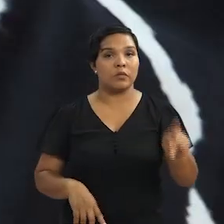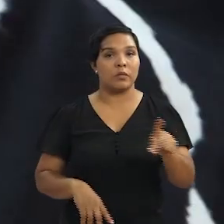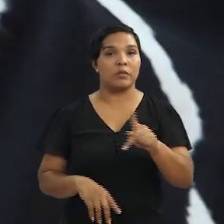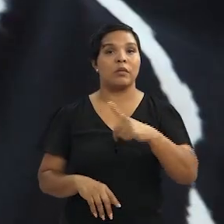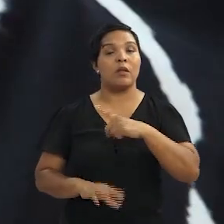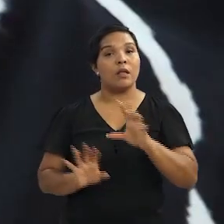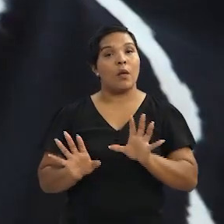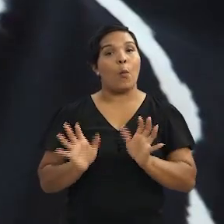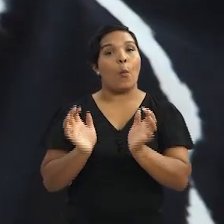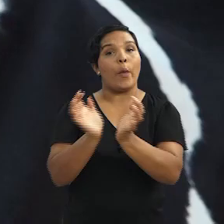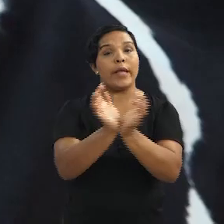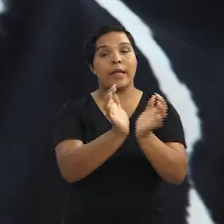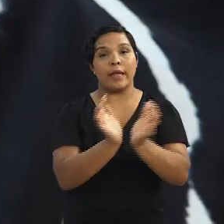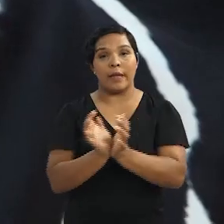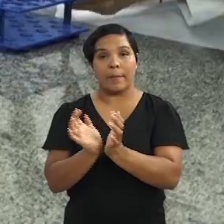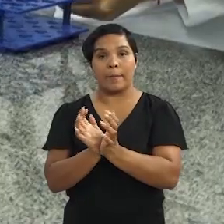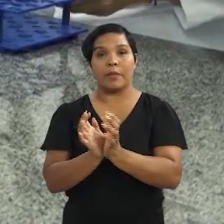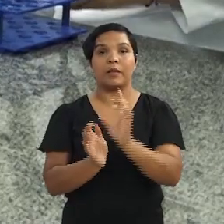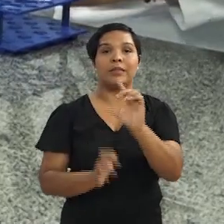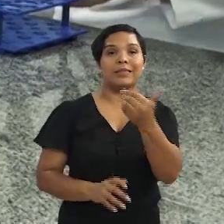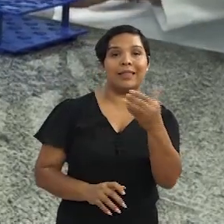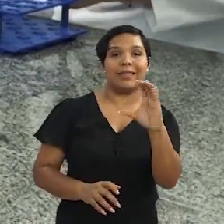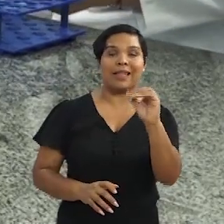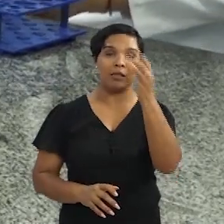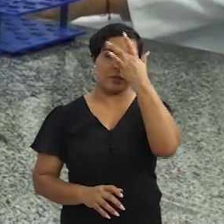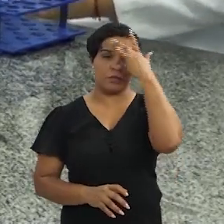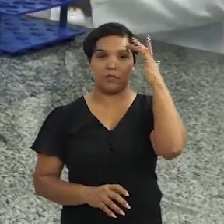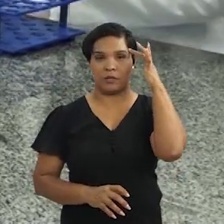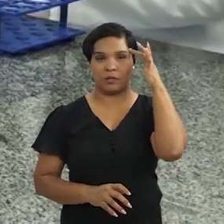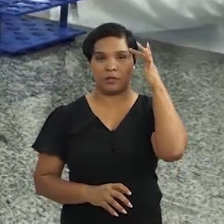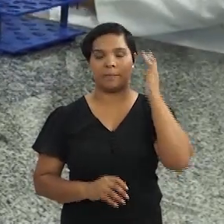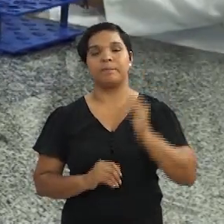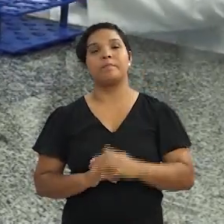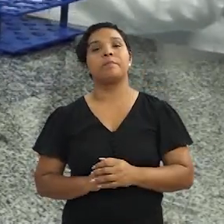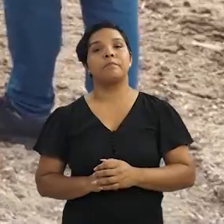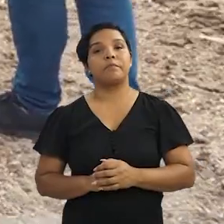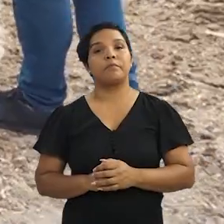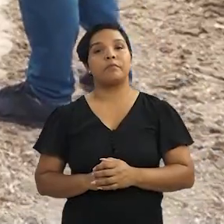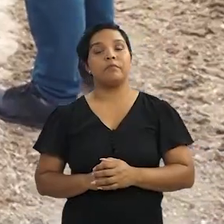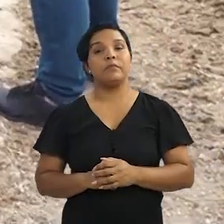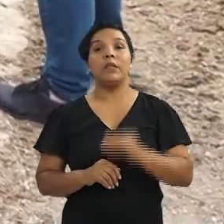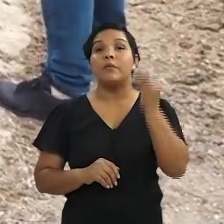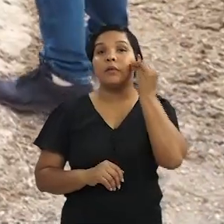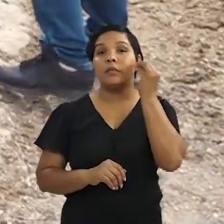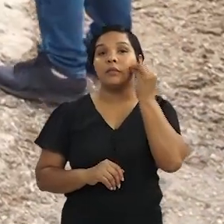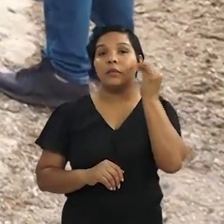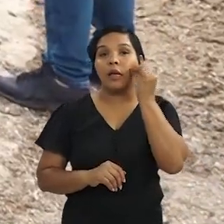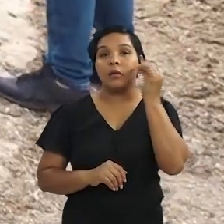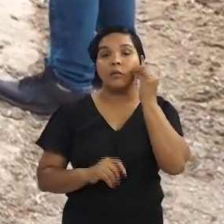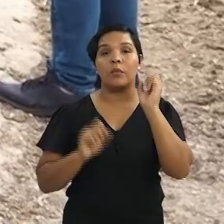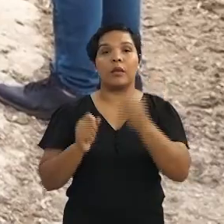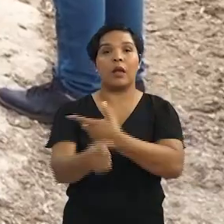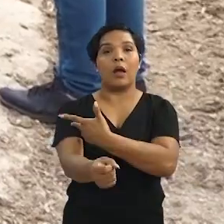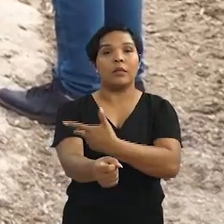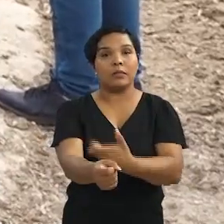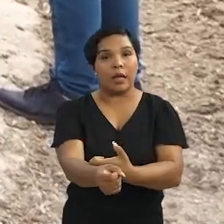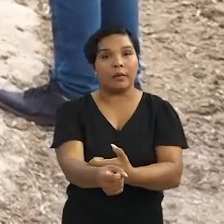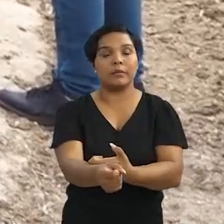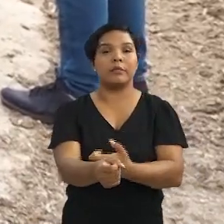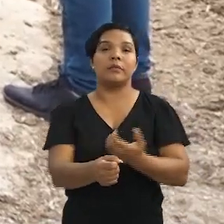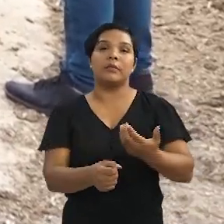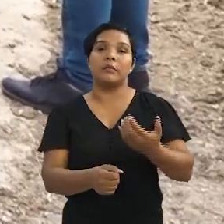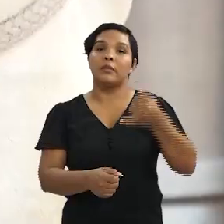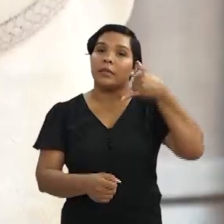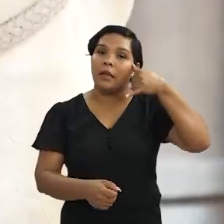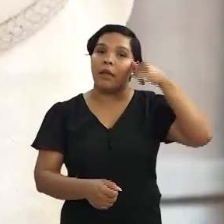docentes. Então nós temos aí uma equipe de 10 pessoas. Na UFESA, o extrato foi testado como um